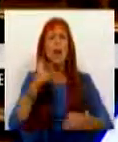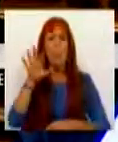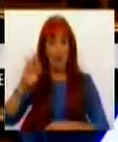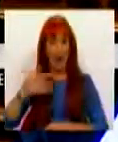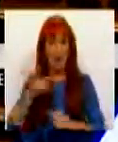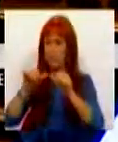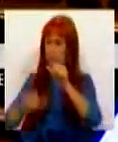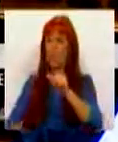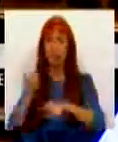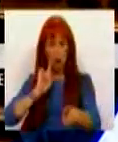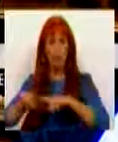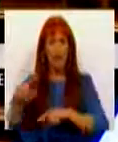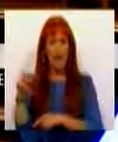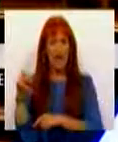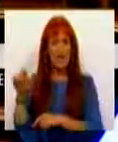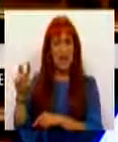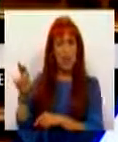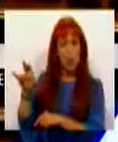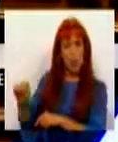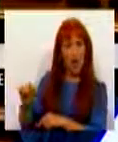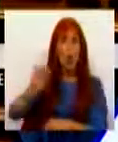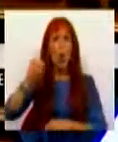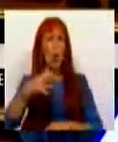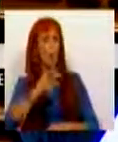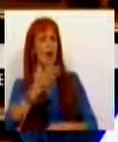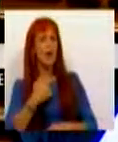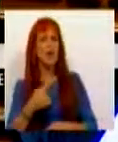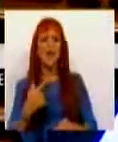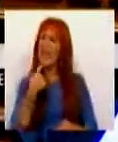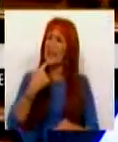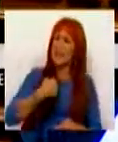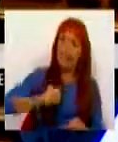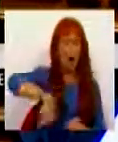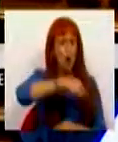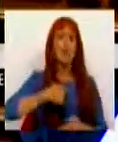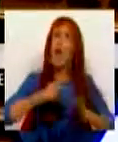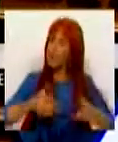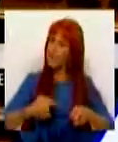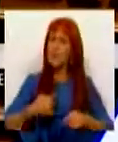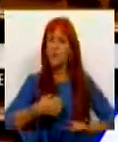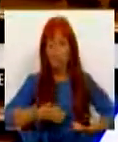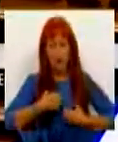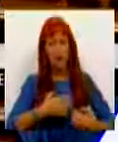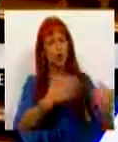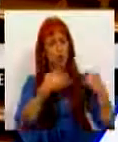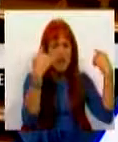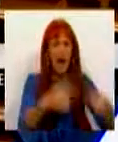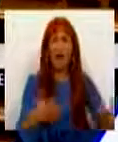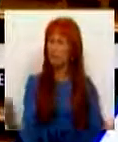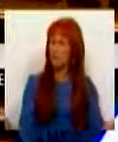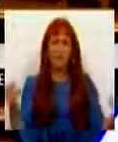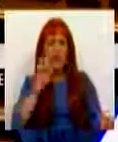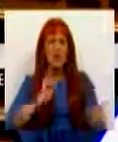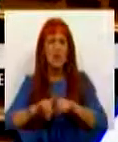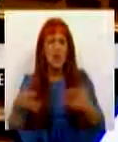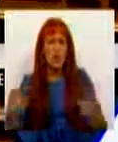da intervenção da deputada Teresa Moraes ou o PSD que nos vem dizer que é preciso sentido de responsabilidade? A